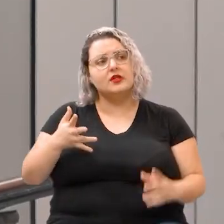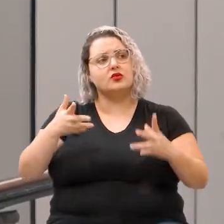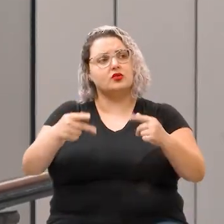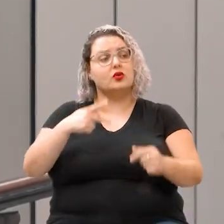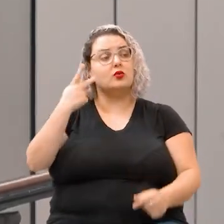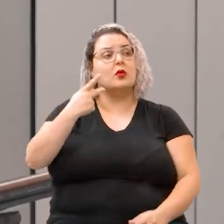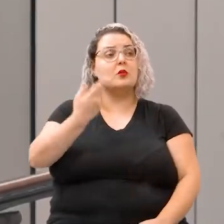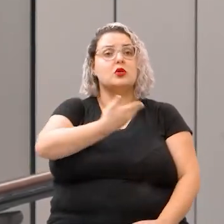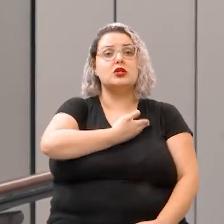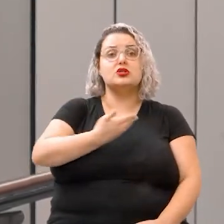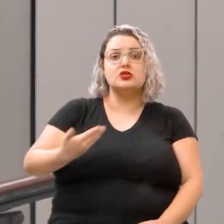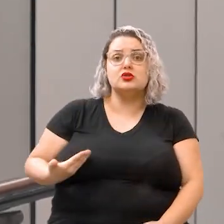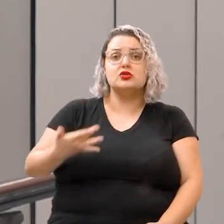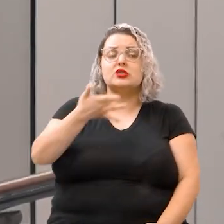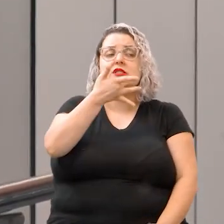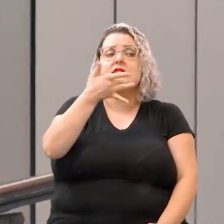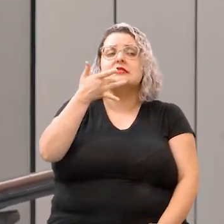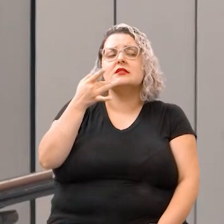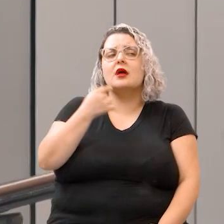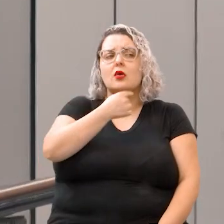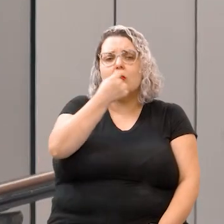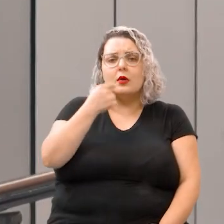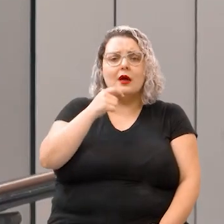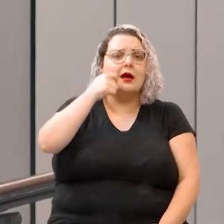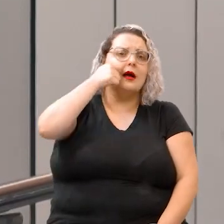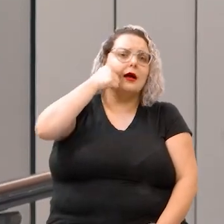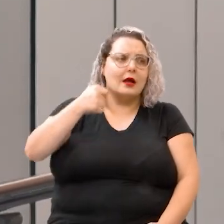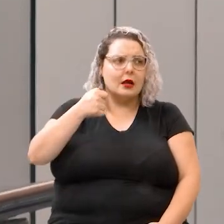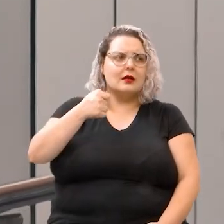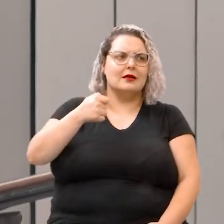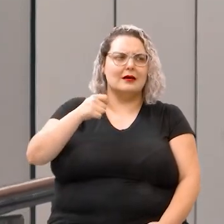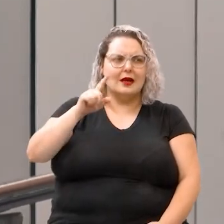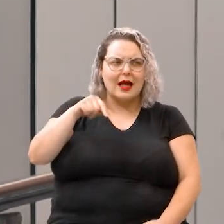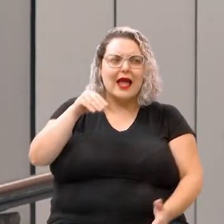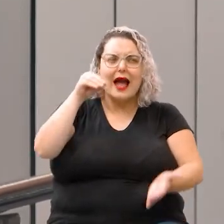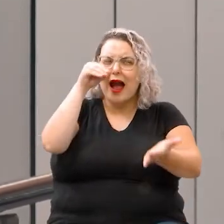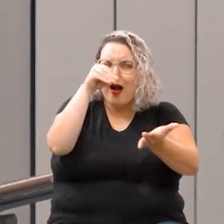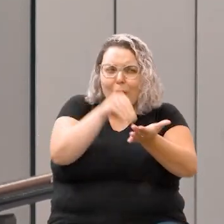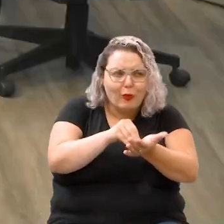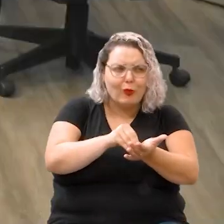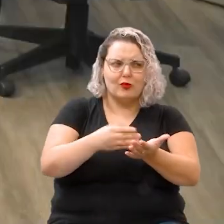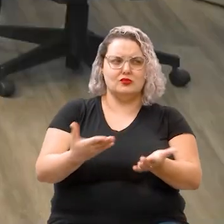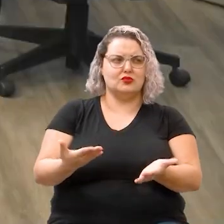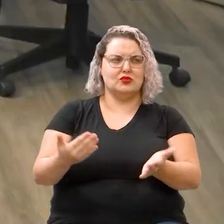política pública de saúde bucal, a retirada dos dentes é a última opção, doutora?